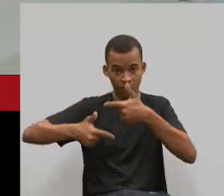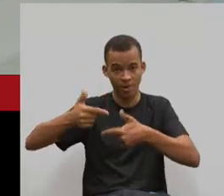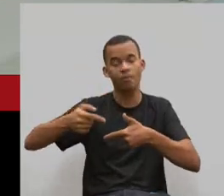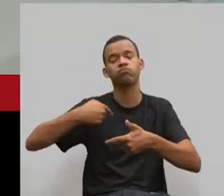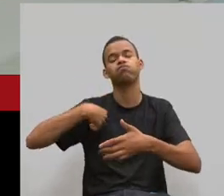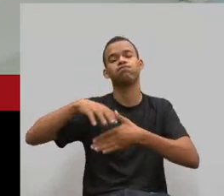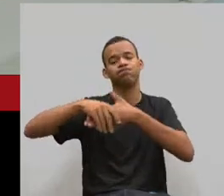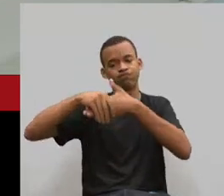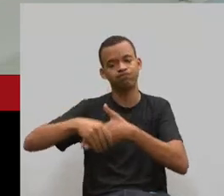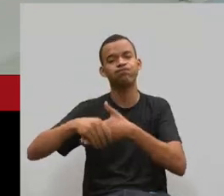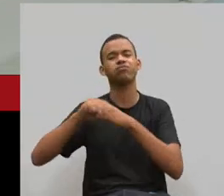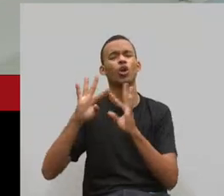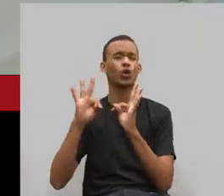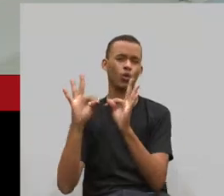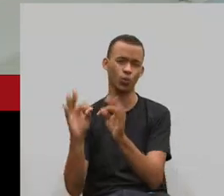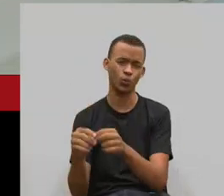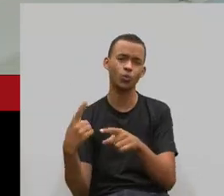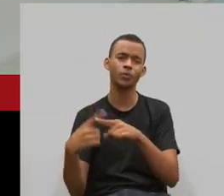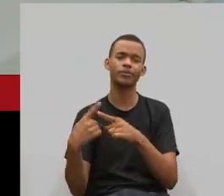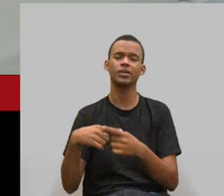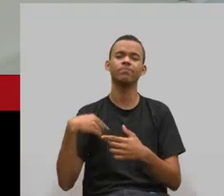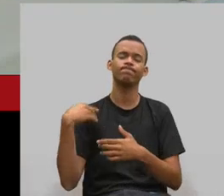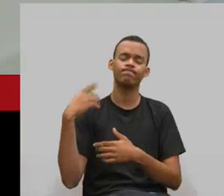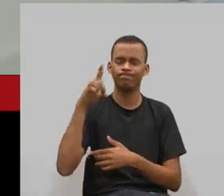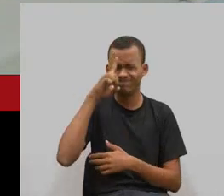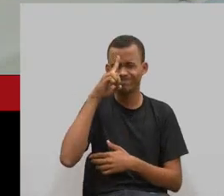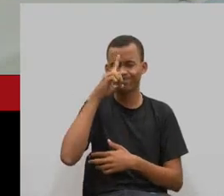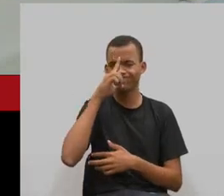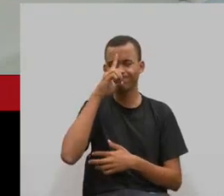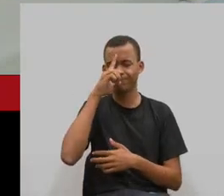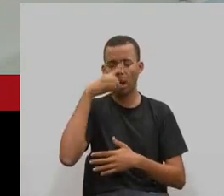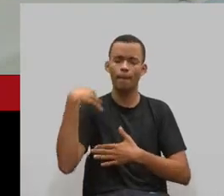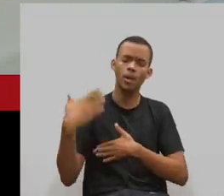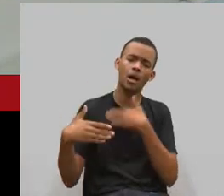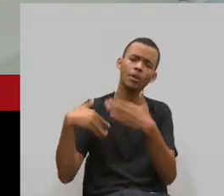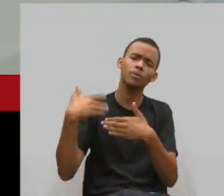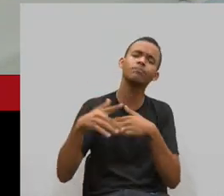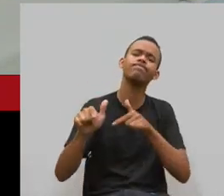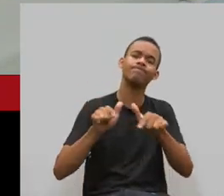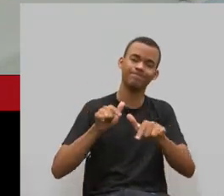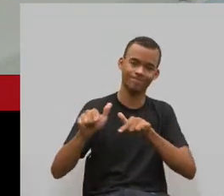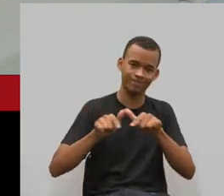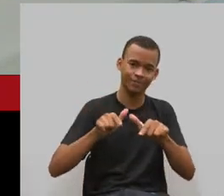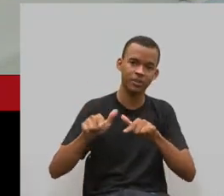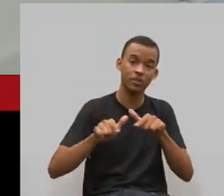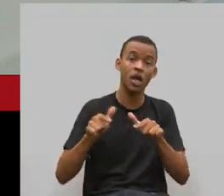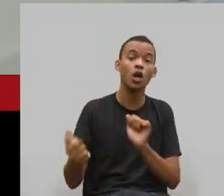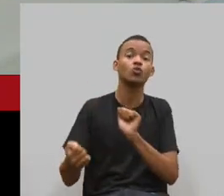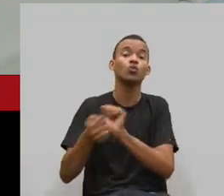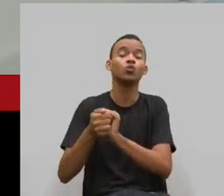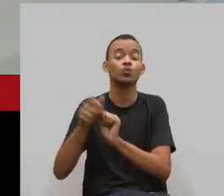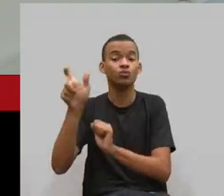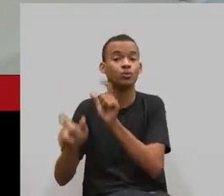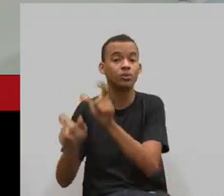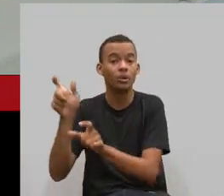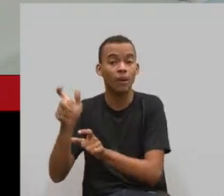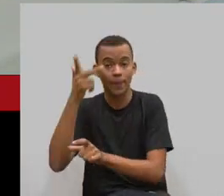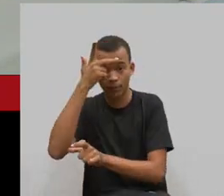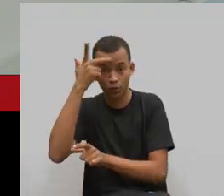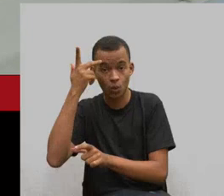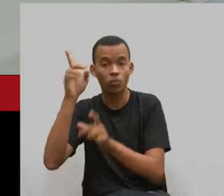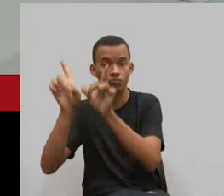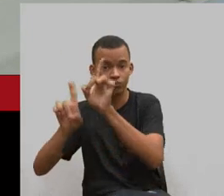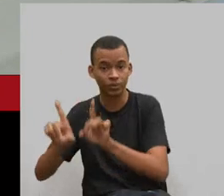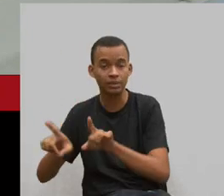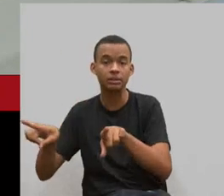são pessoas que estão no dia a dia trabalhando não só com pessoas com deficiência mas pessoas em situação de vulnerabilidade social